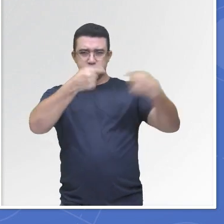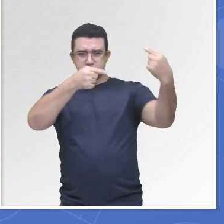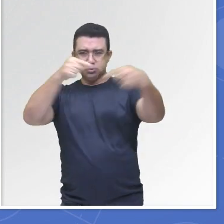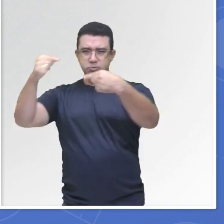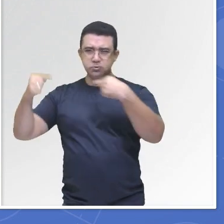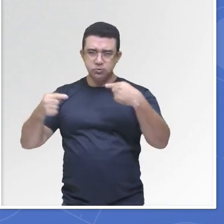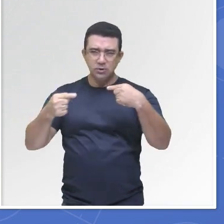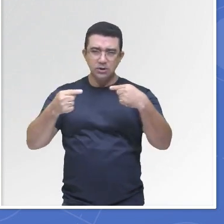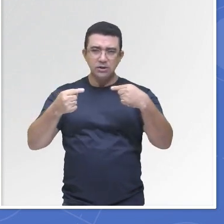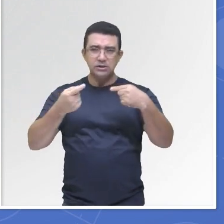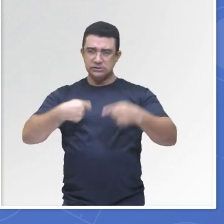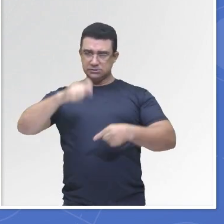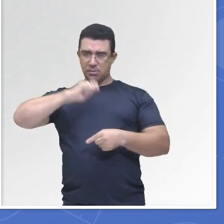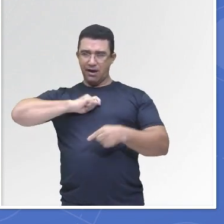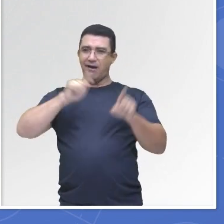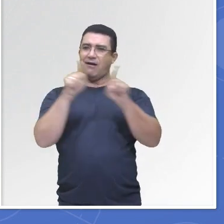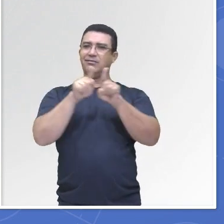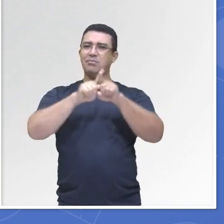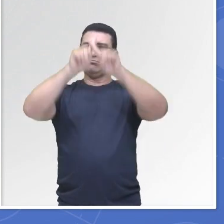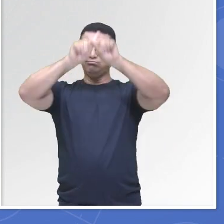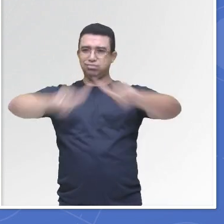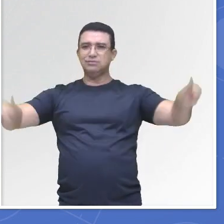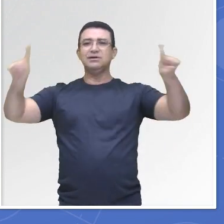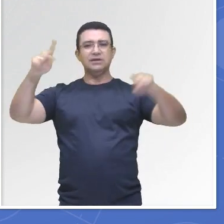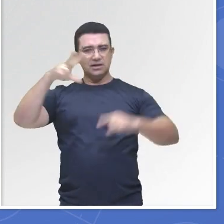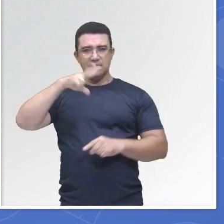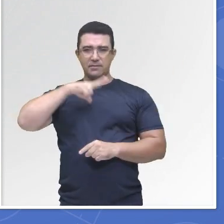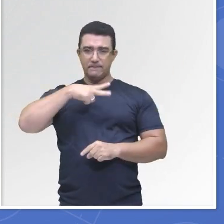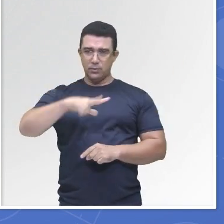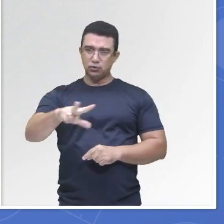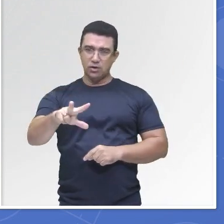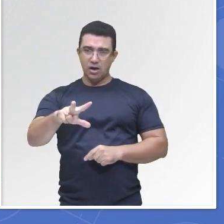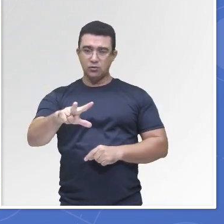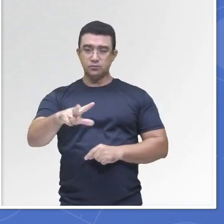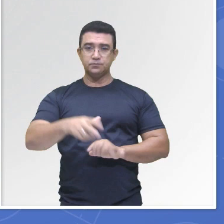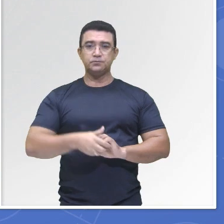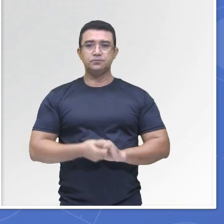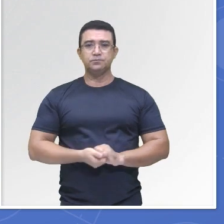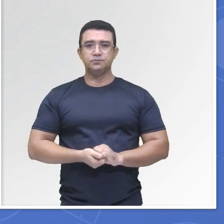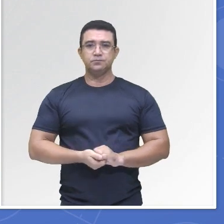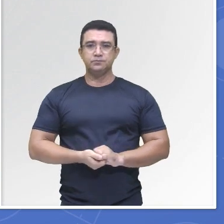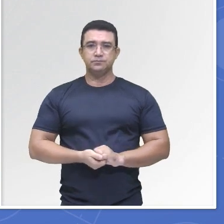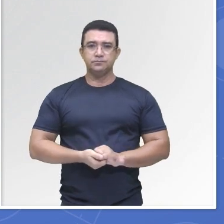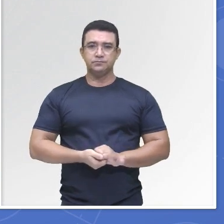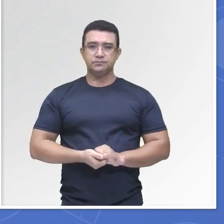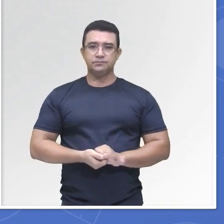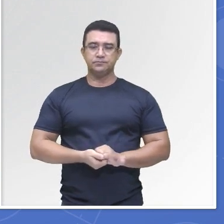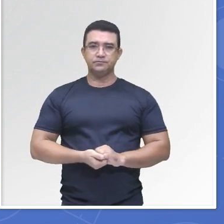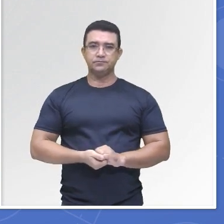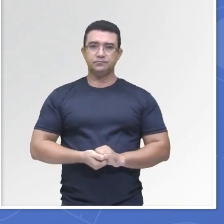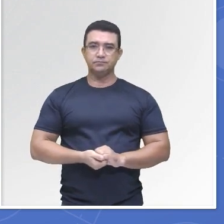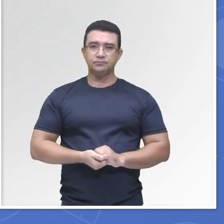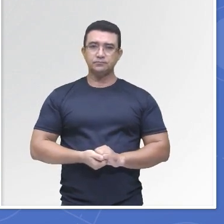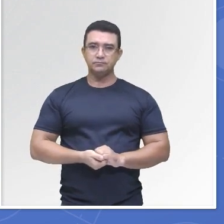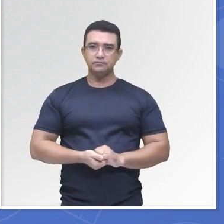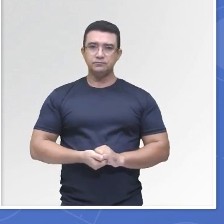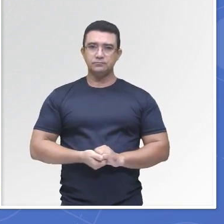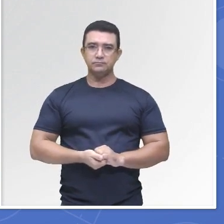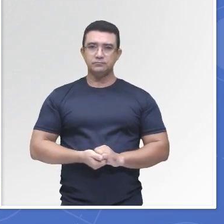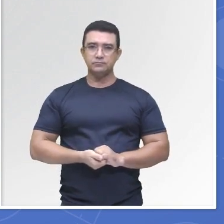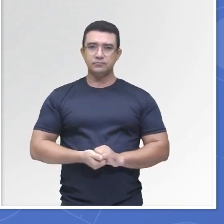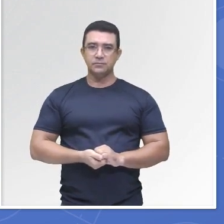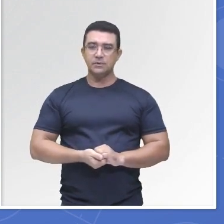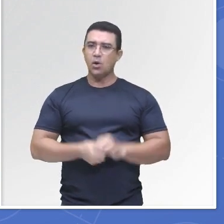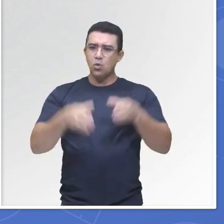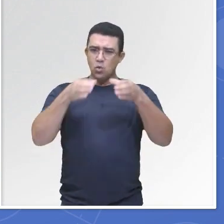ser resolvidos através dos tratados, tá? Mas voltando aqui para a questão da catequização, esses